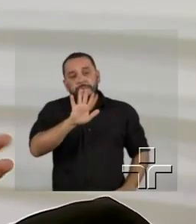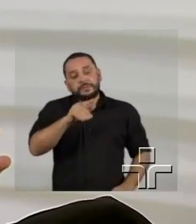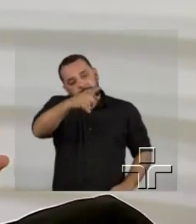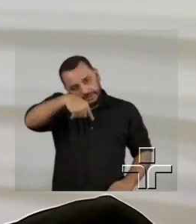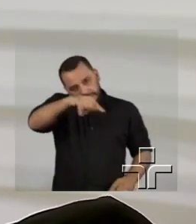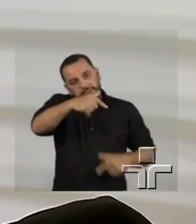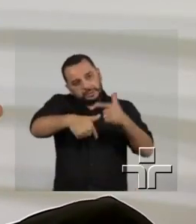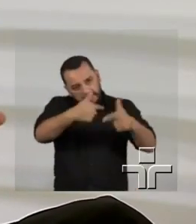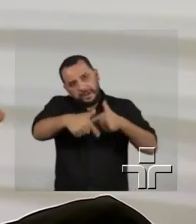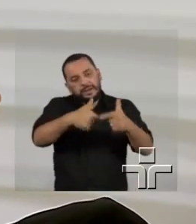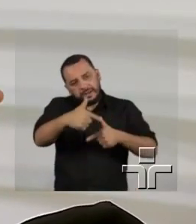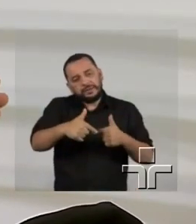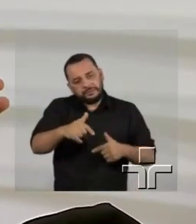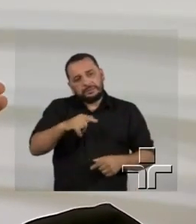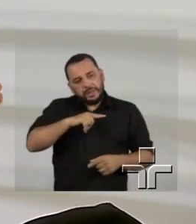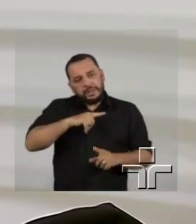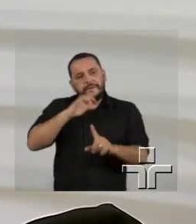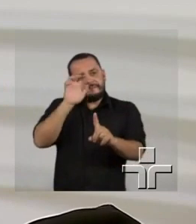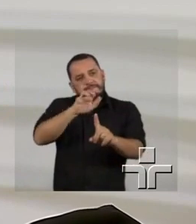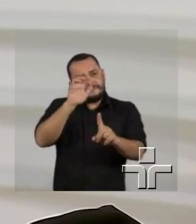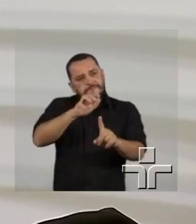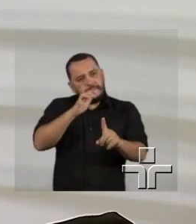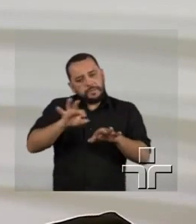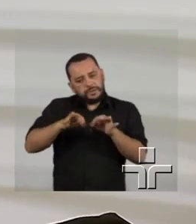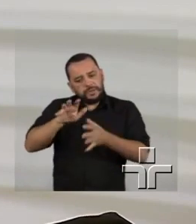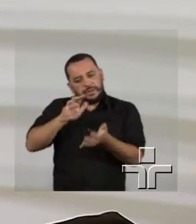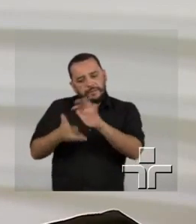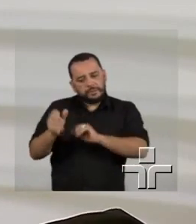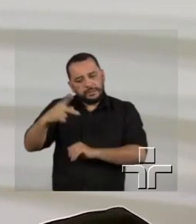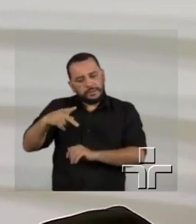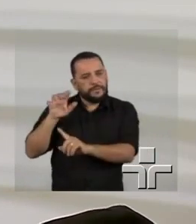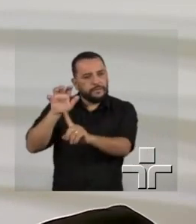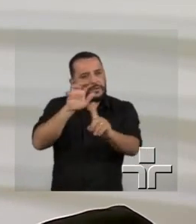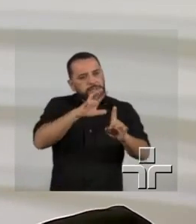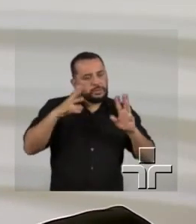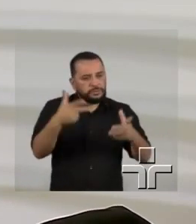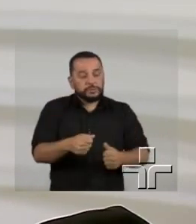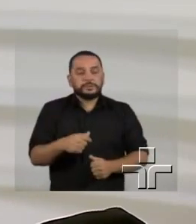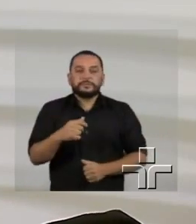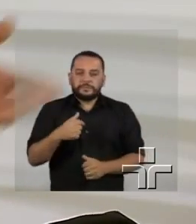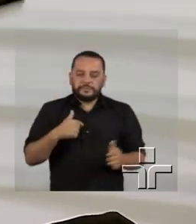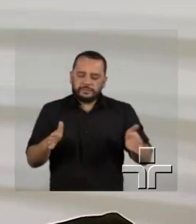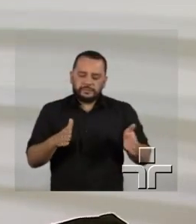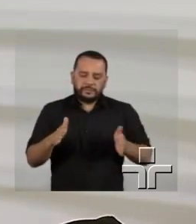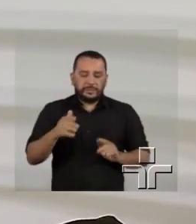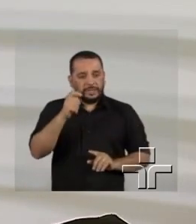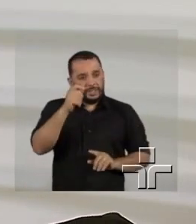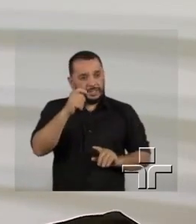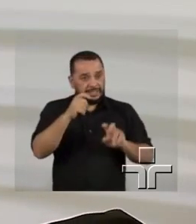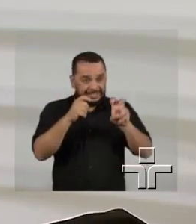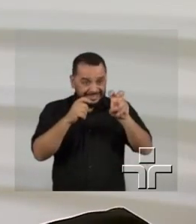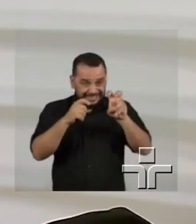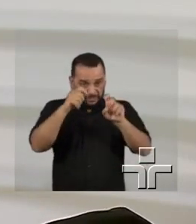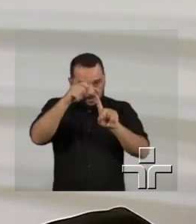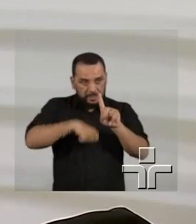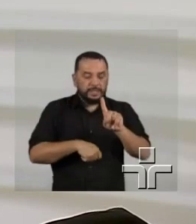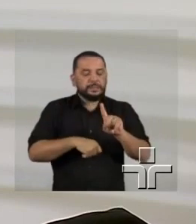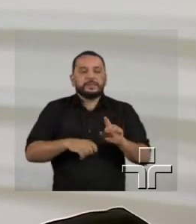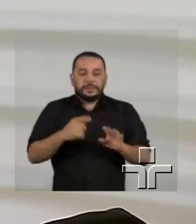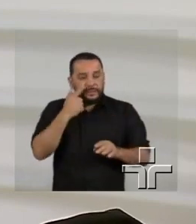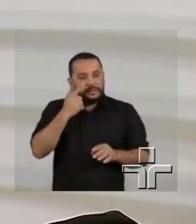o legislativo, o executivo, o judiciário, é um conjunto, né? Não existe governo se não tiver esse conjunto harmônico, né? Se esse conjunto também não